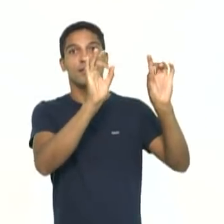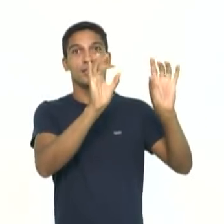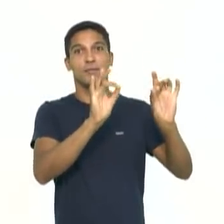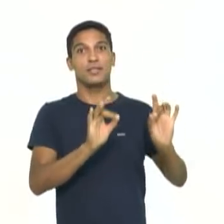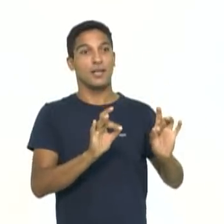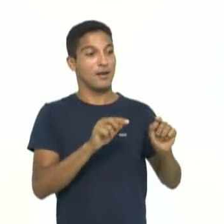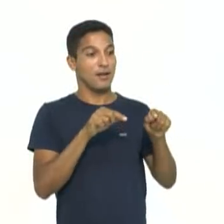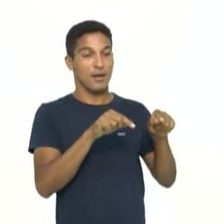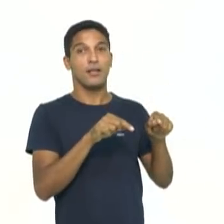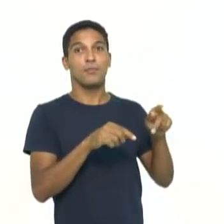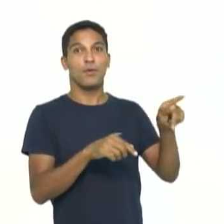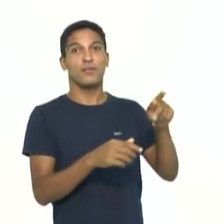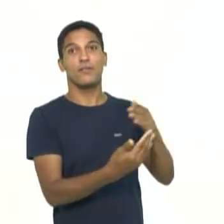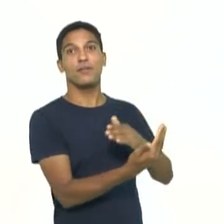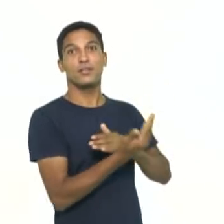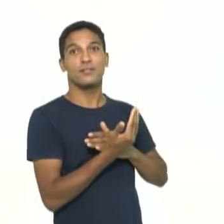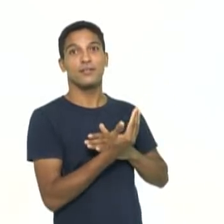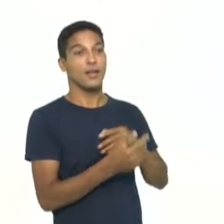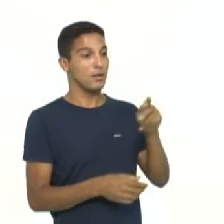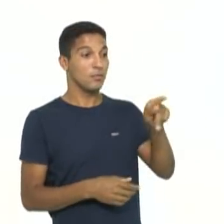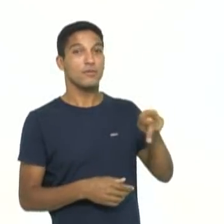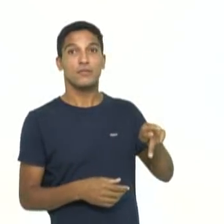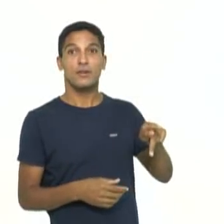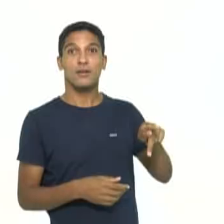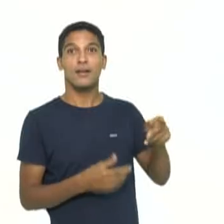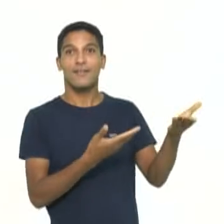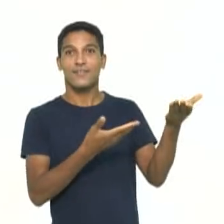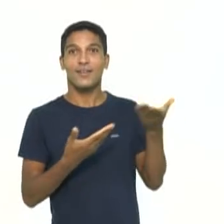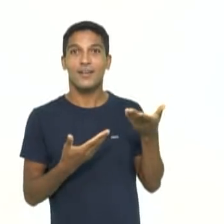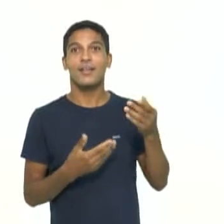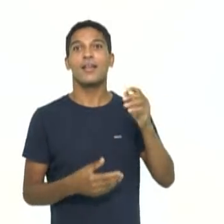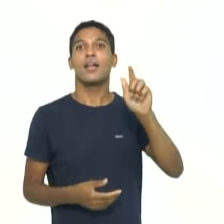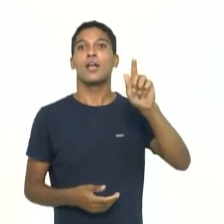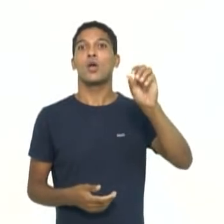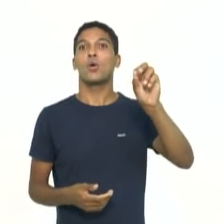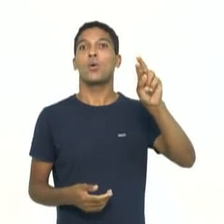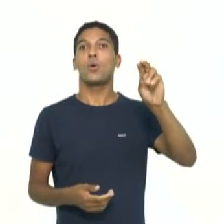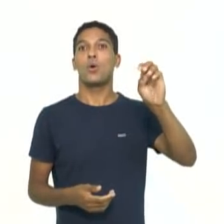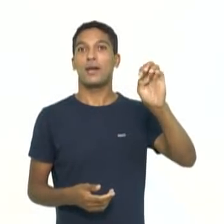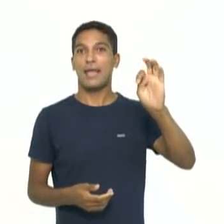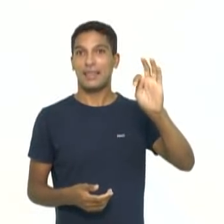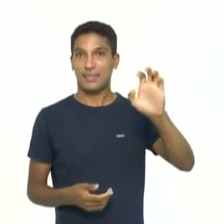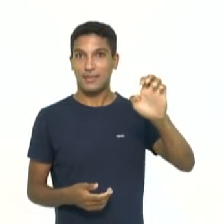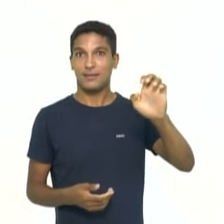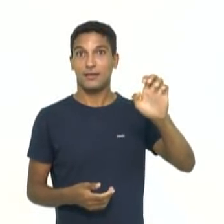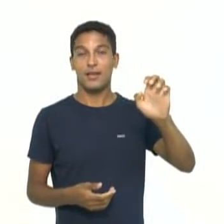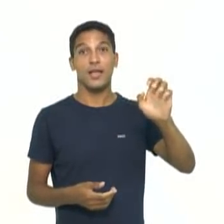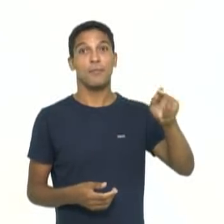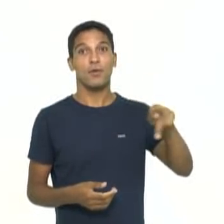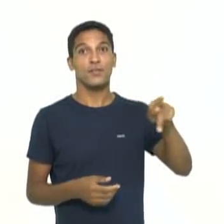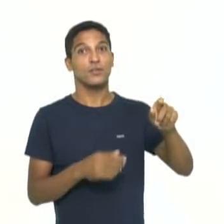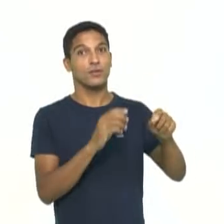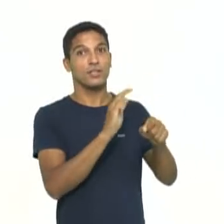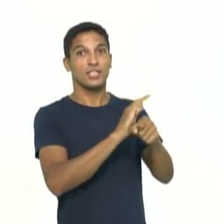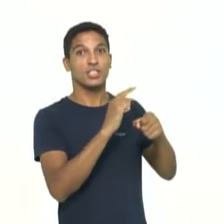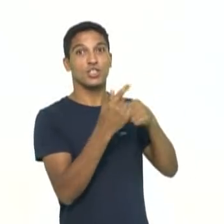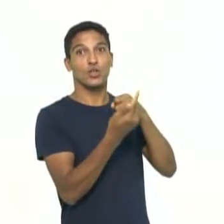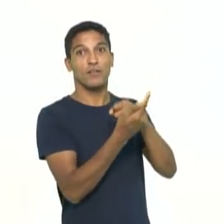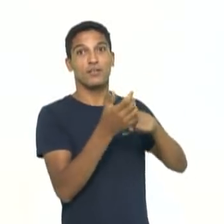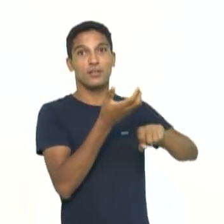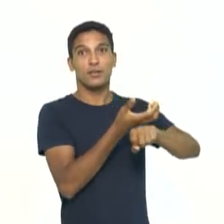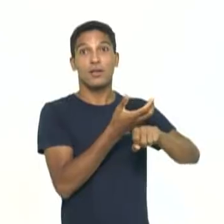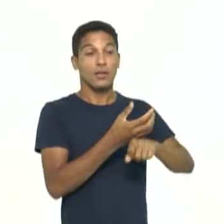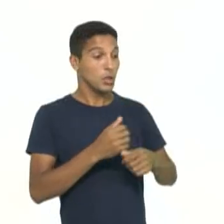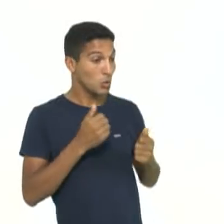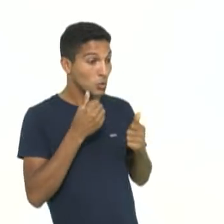professora de História, nós trouxemos a professora Gorete de Geografia. Tudo bom, professora? Tudo bem, professora Bia. Tudo bem com vocês,